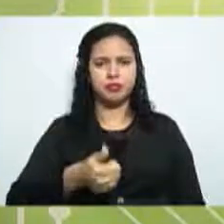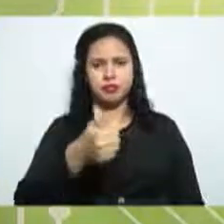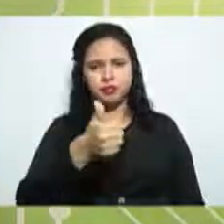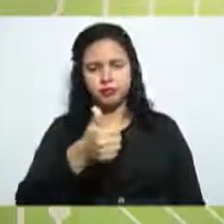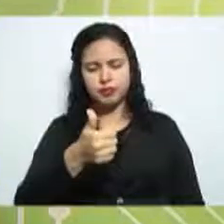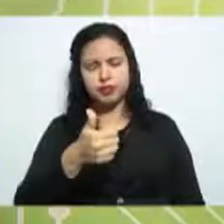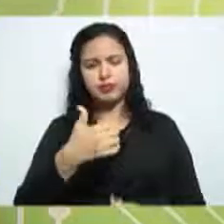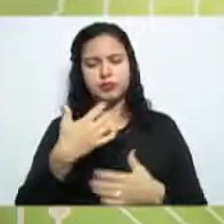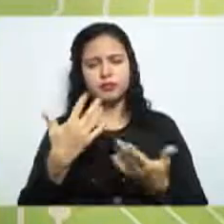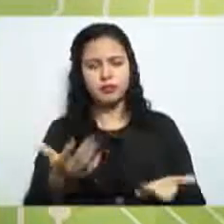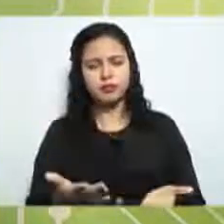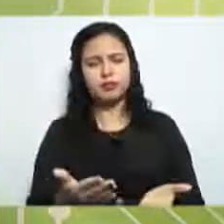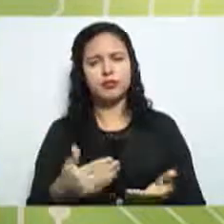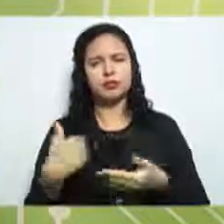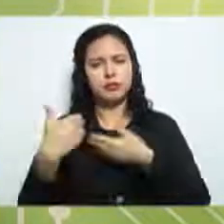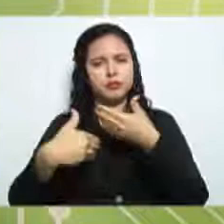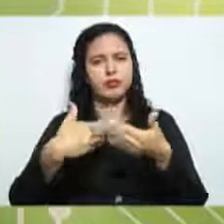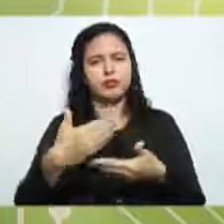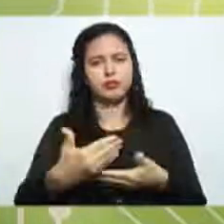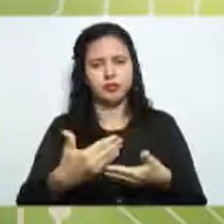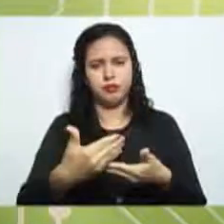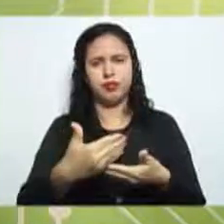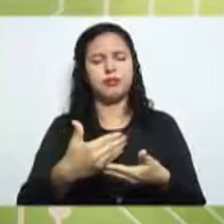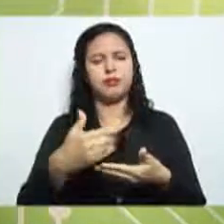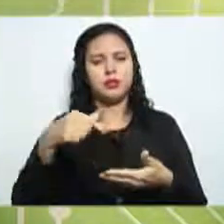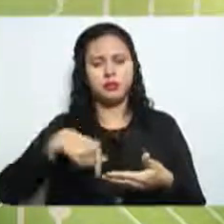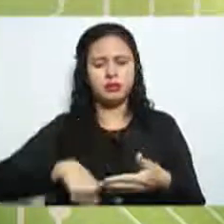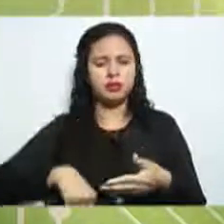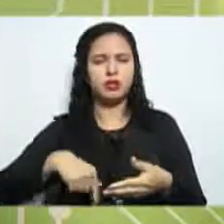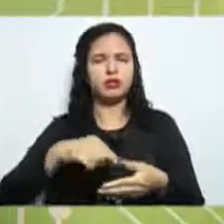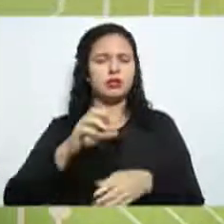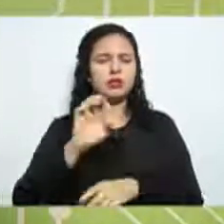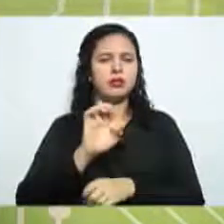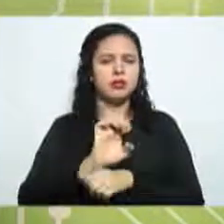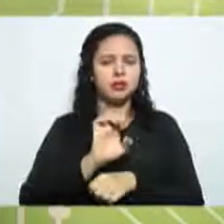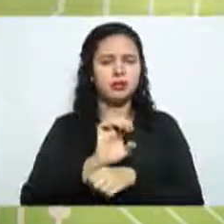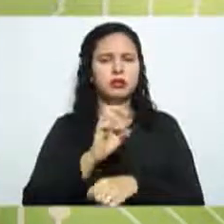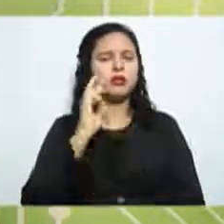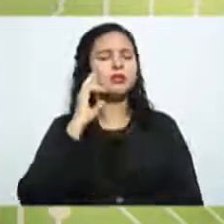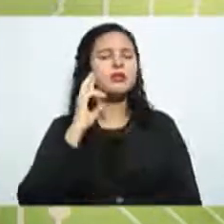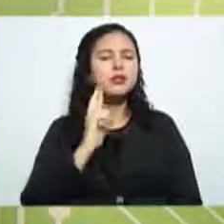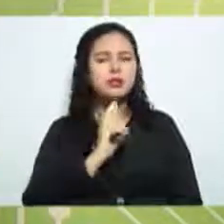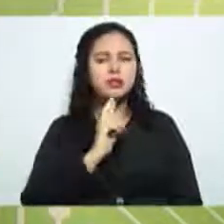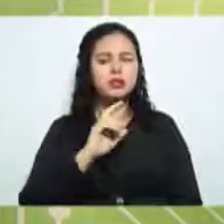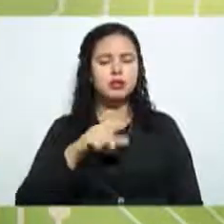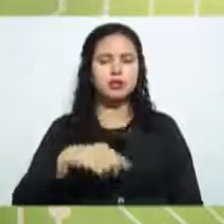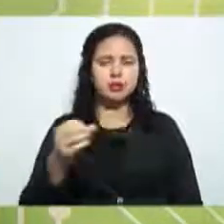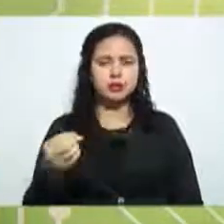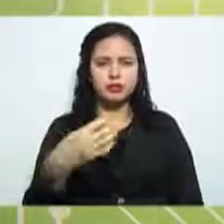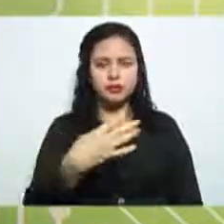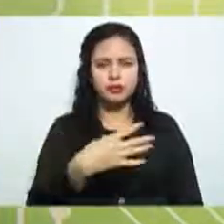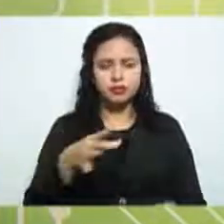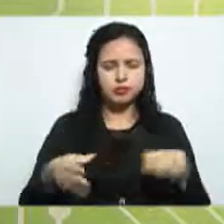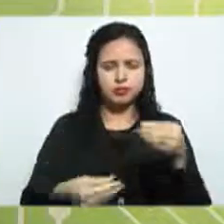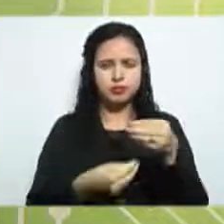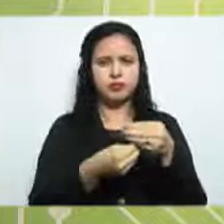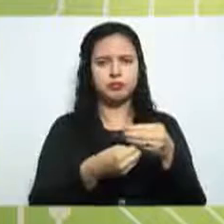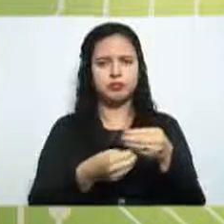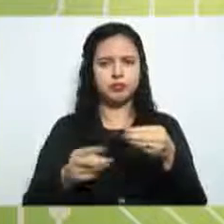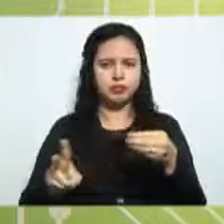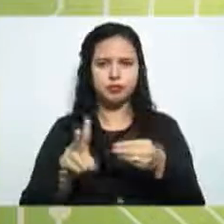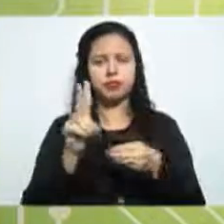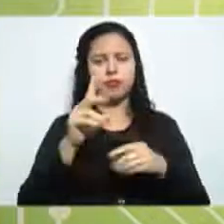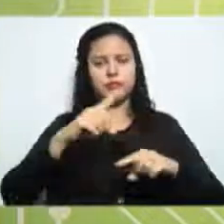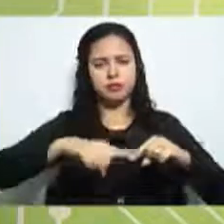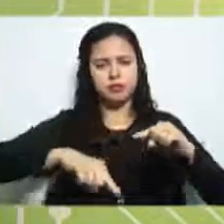que um dos caminhos para o desenvolvimento regional em Rondônia é o caminho da modernização por meio da agregação de valor aos seus